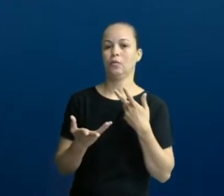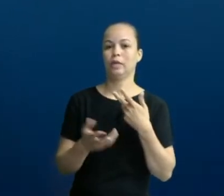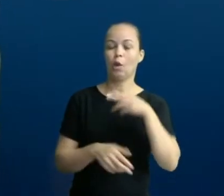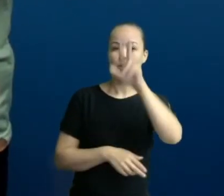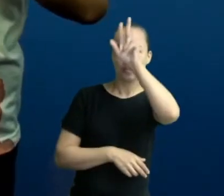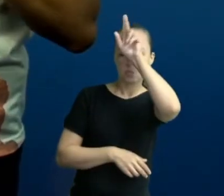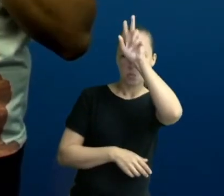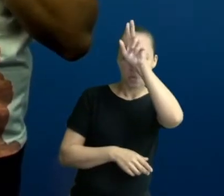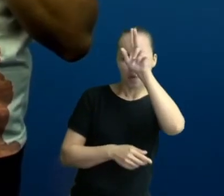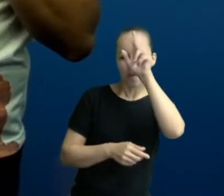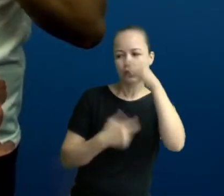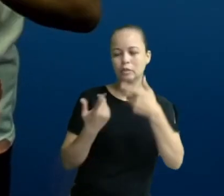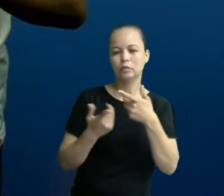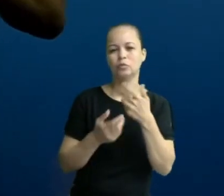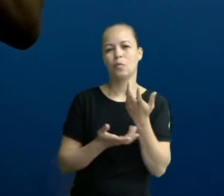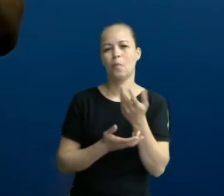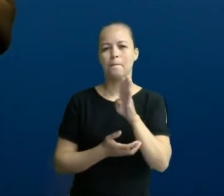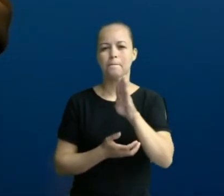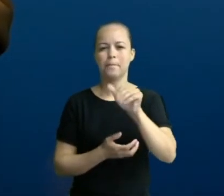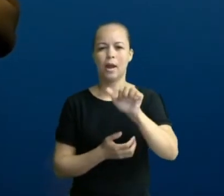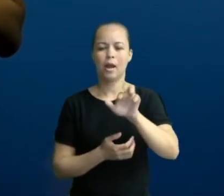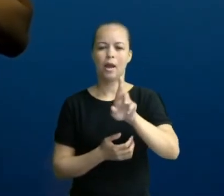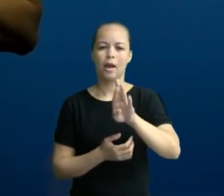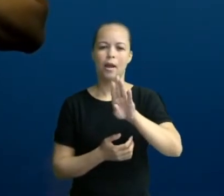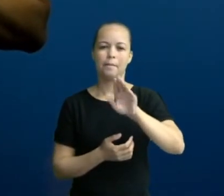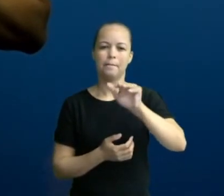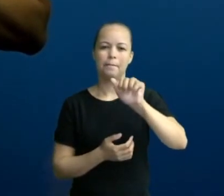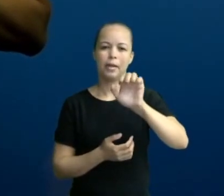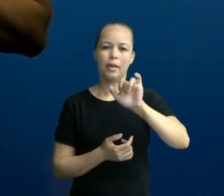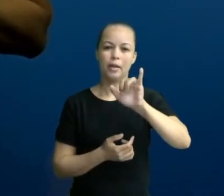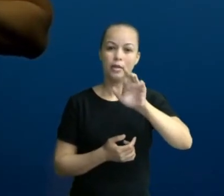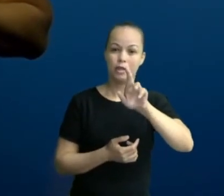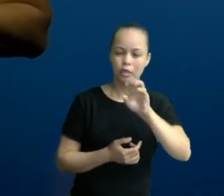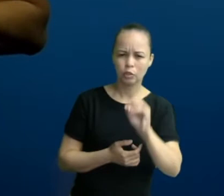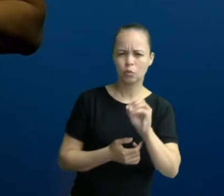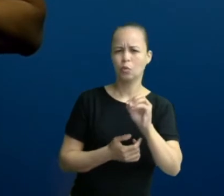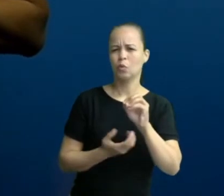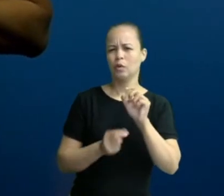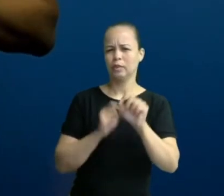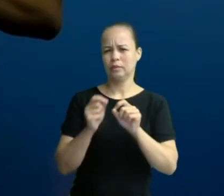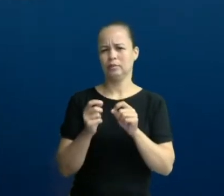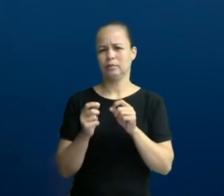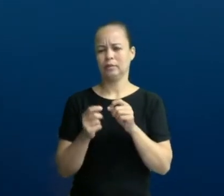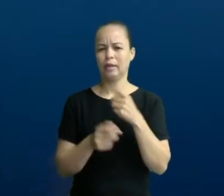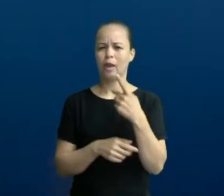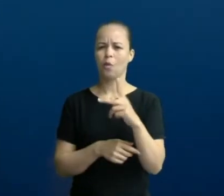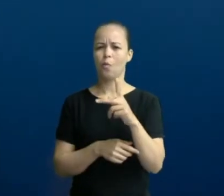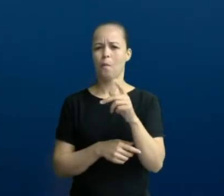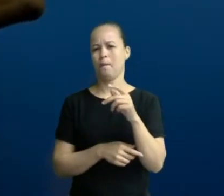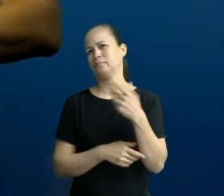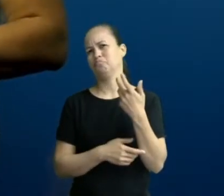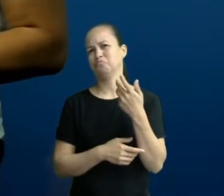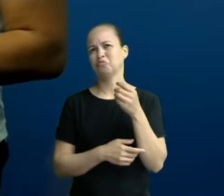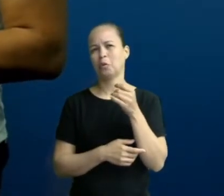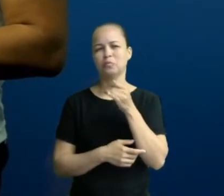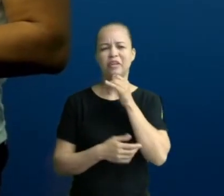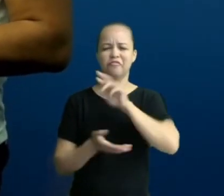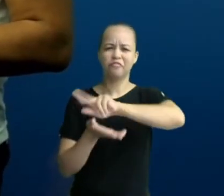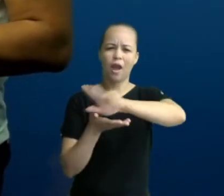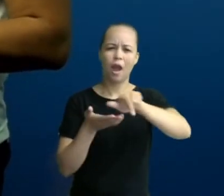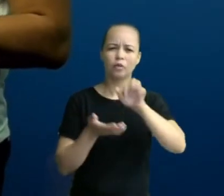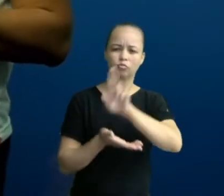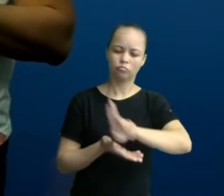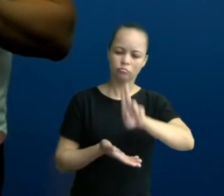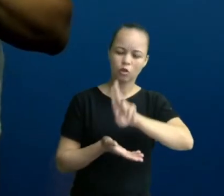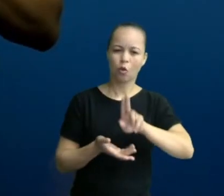do chupança, do pocotó, que é o nome dado para esse inseto, né, para esse percevejo. Mas, na verdade, o que faz